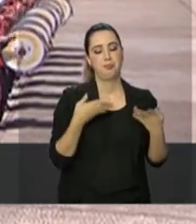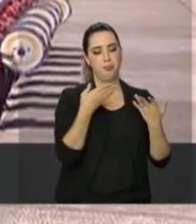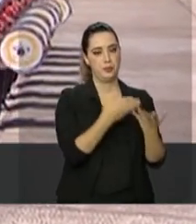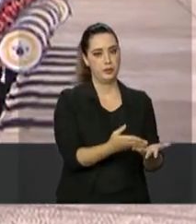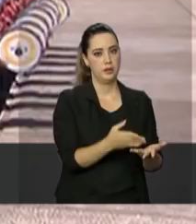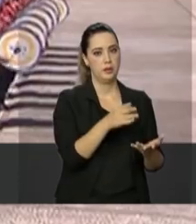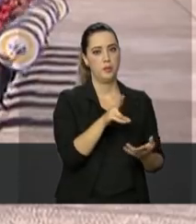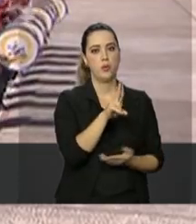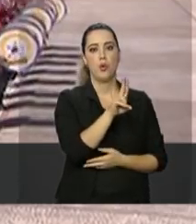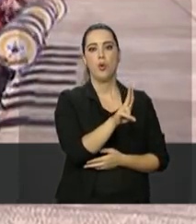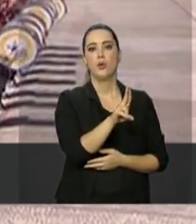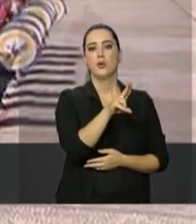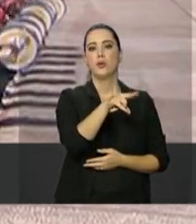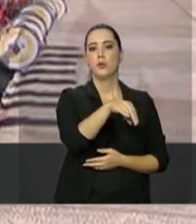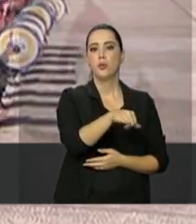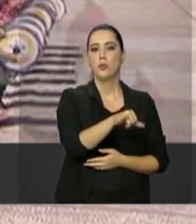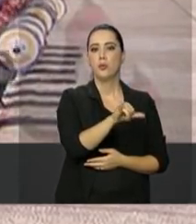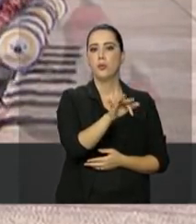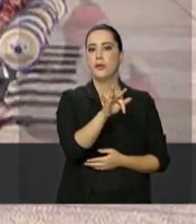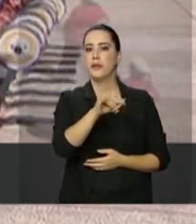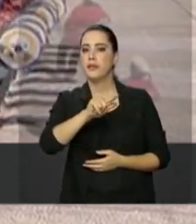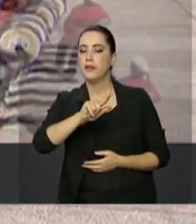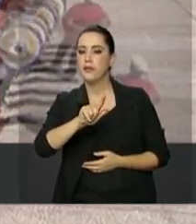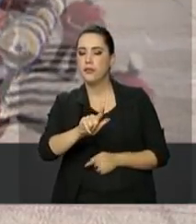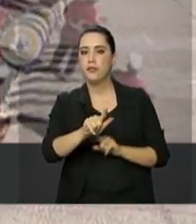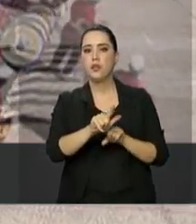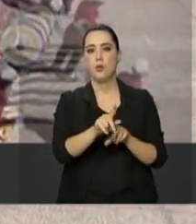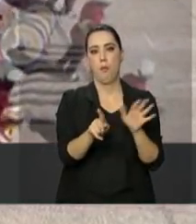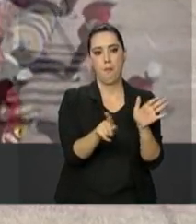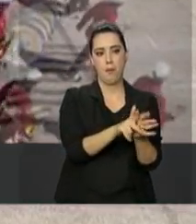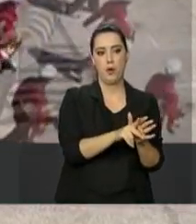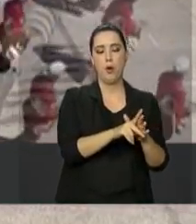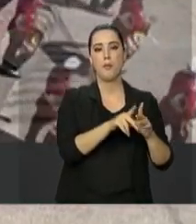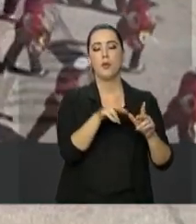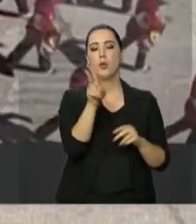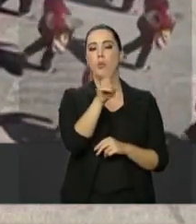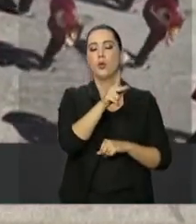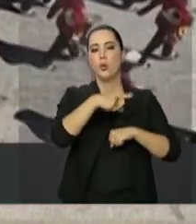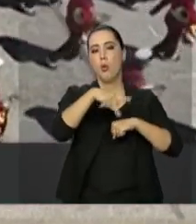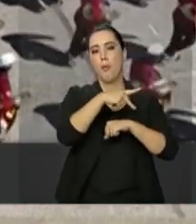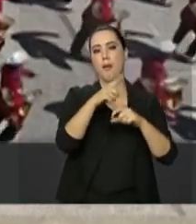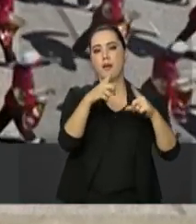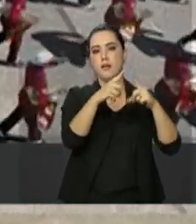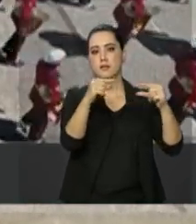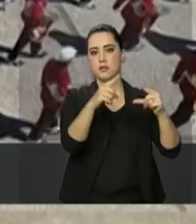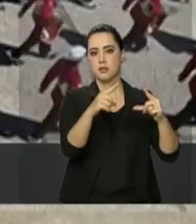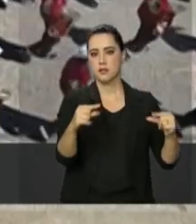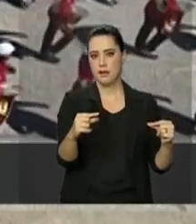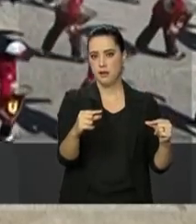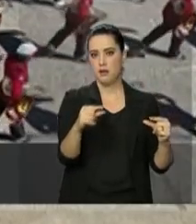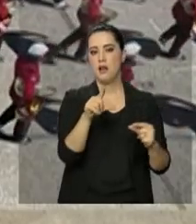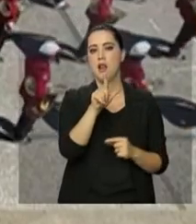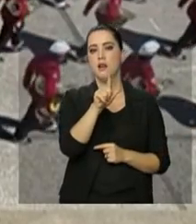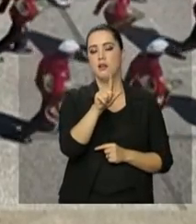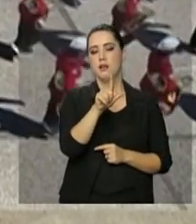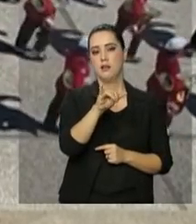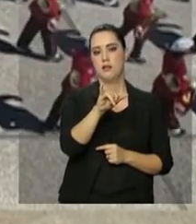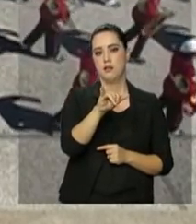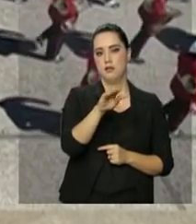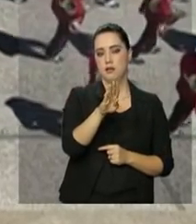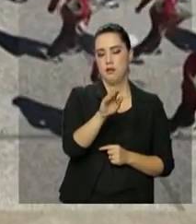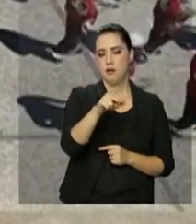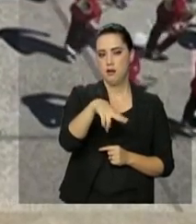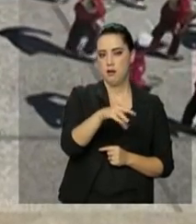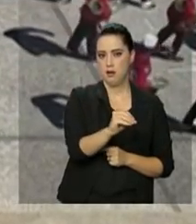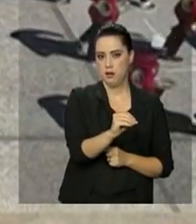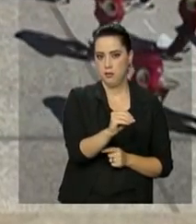na Unifil, no Líbano, é uma força-tarefa marítima, em que o comandante da força-tarefa marítima é um almirante da Marinha